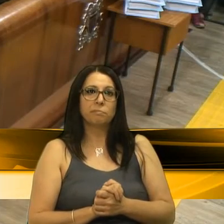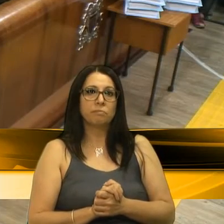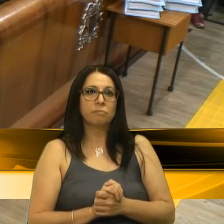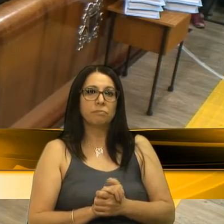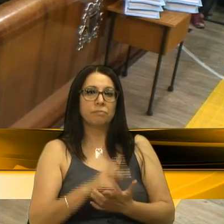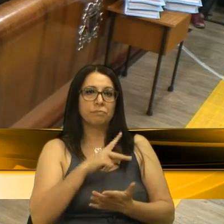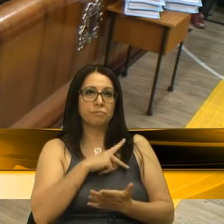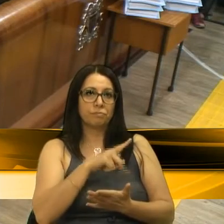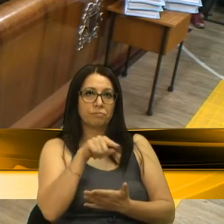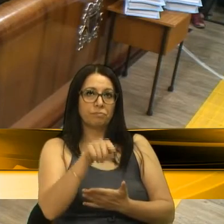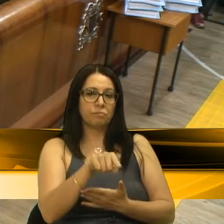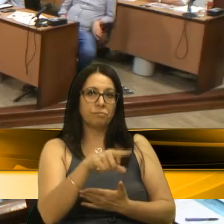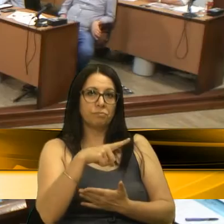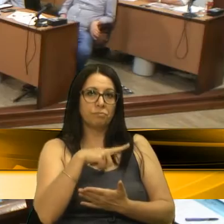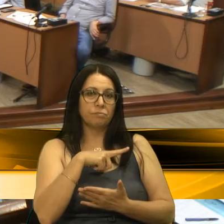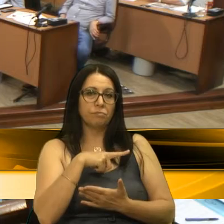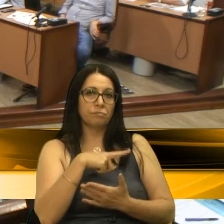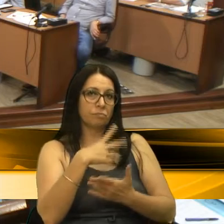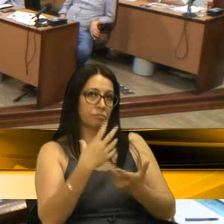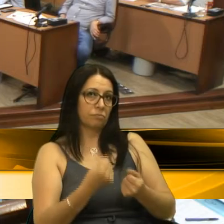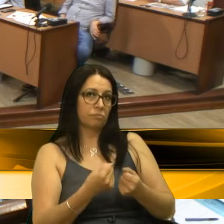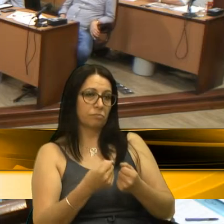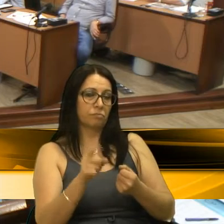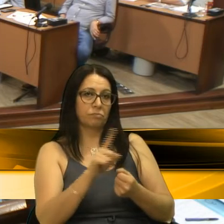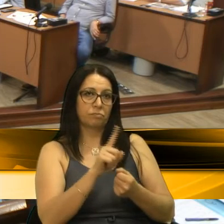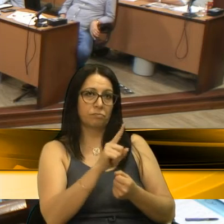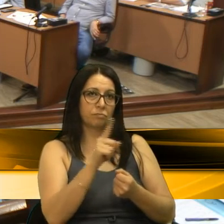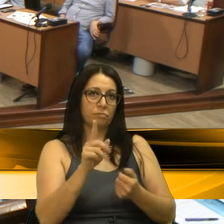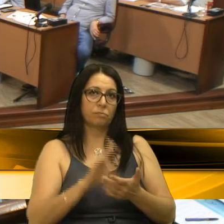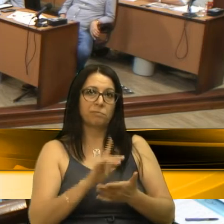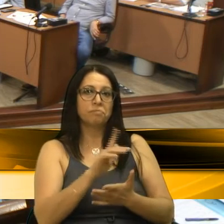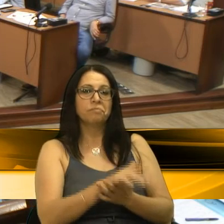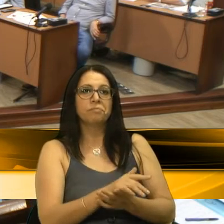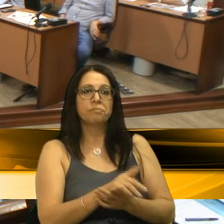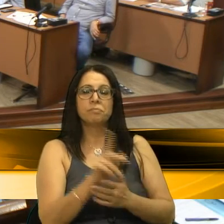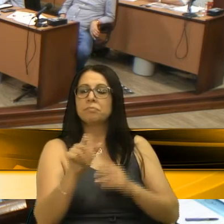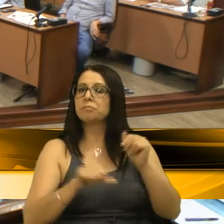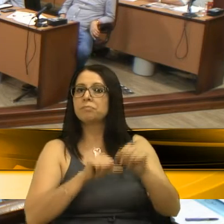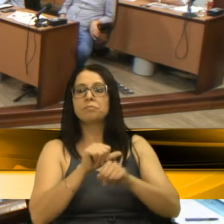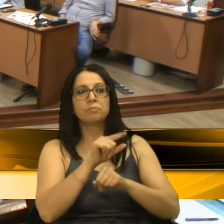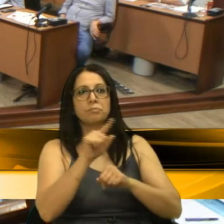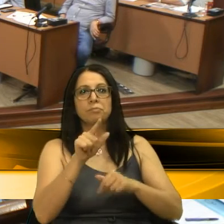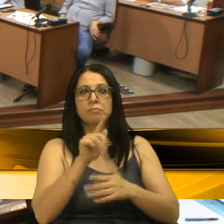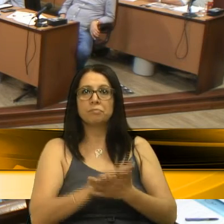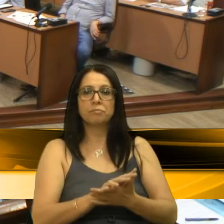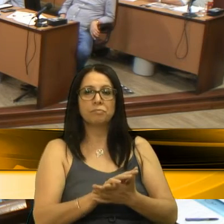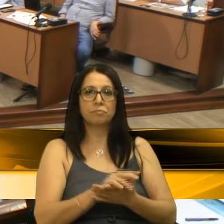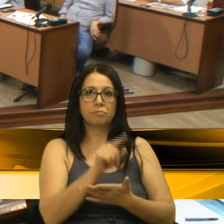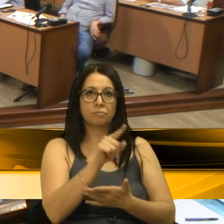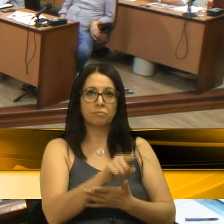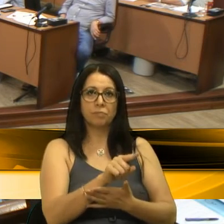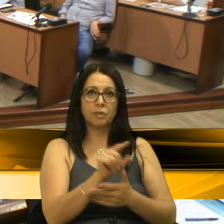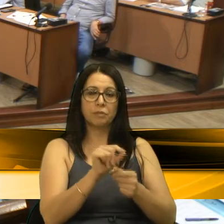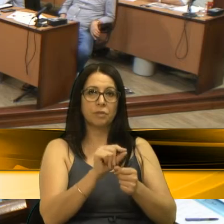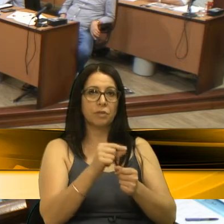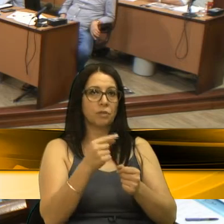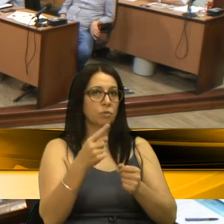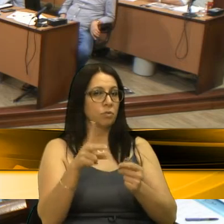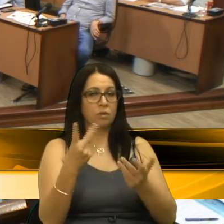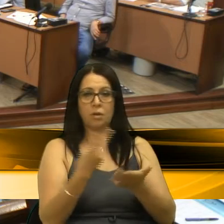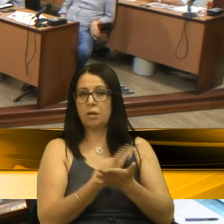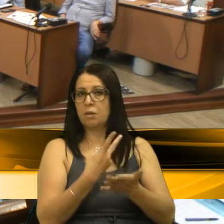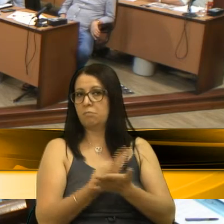não. Senhor presidente, com todo respeito, já foi deferido por Vossa Excelência a pedido da procuradora,